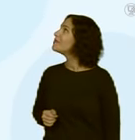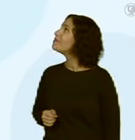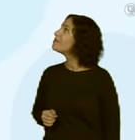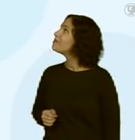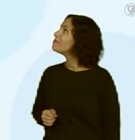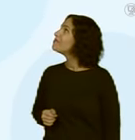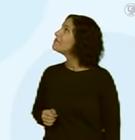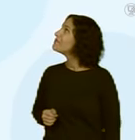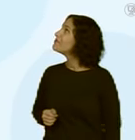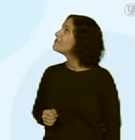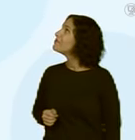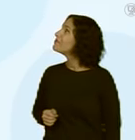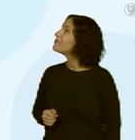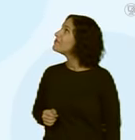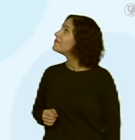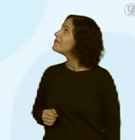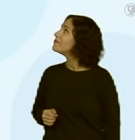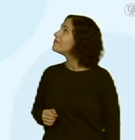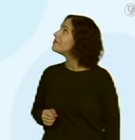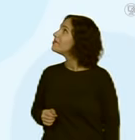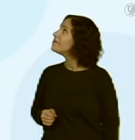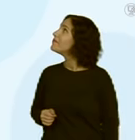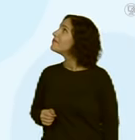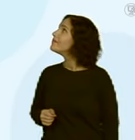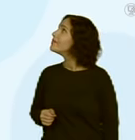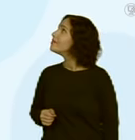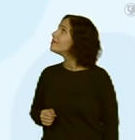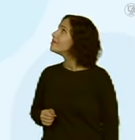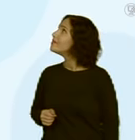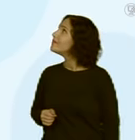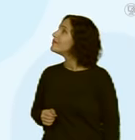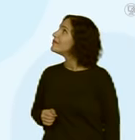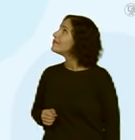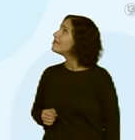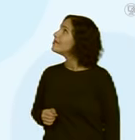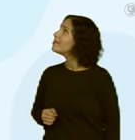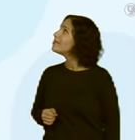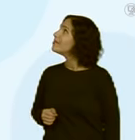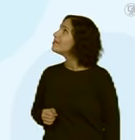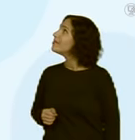certo? 0, 9 vezes 3, 27.